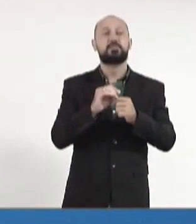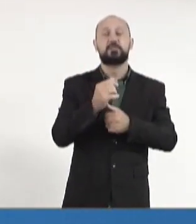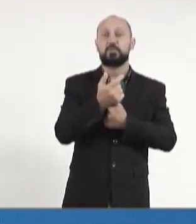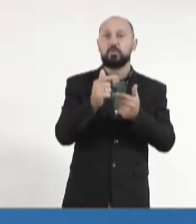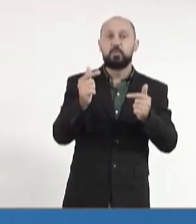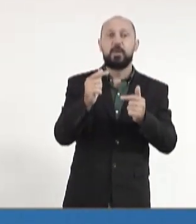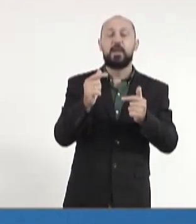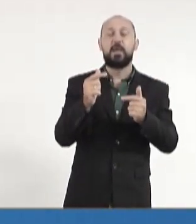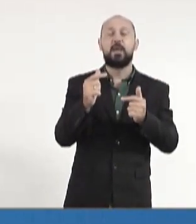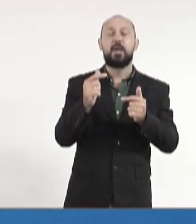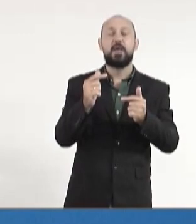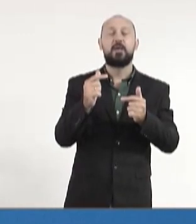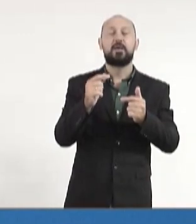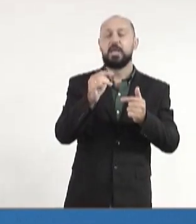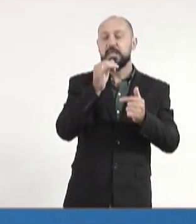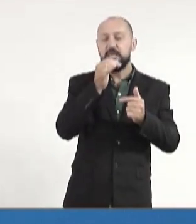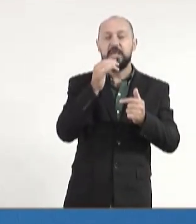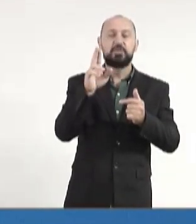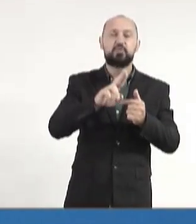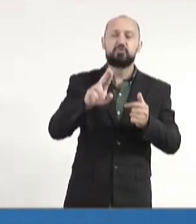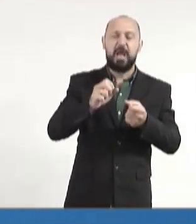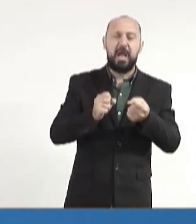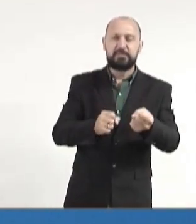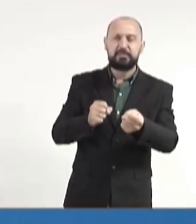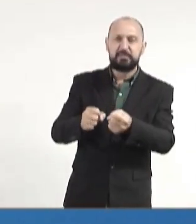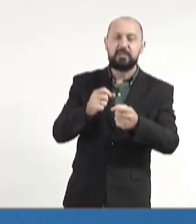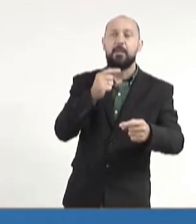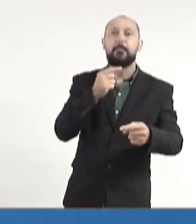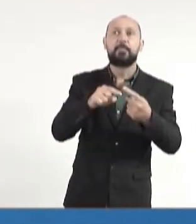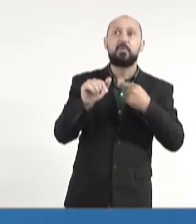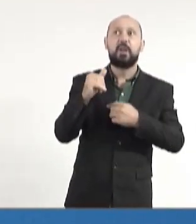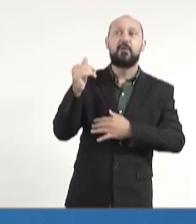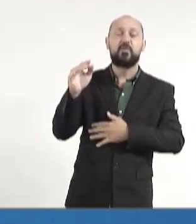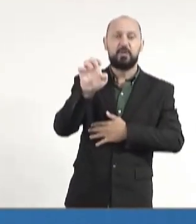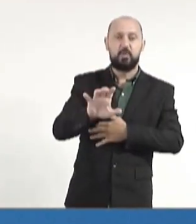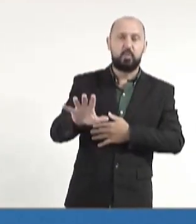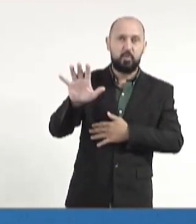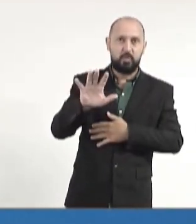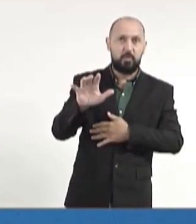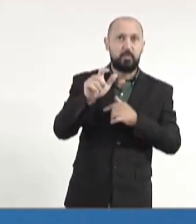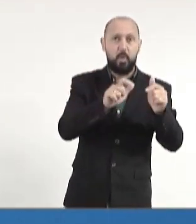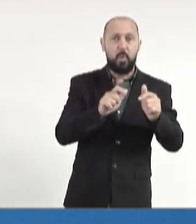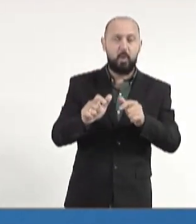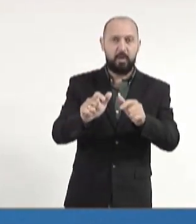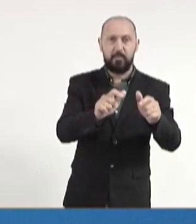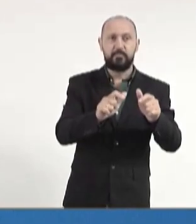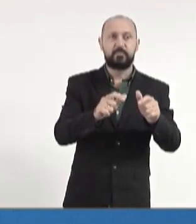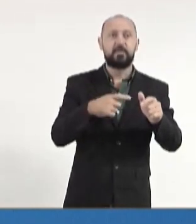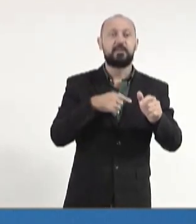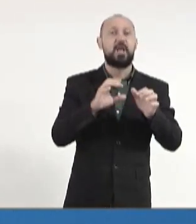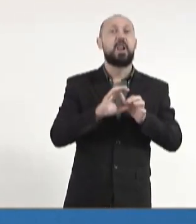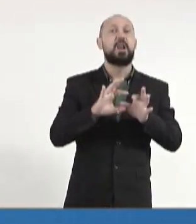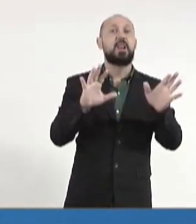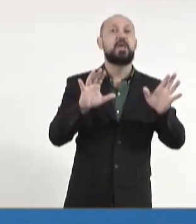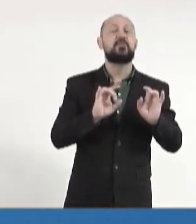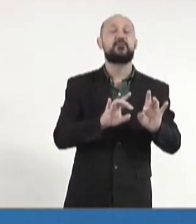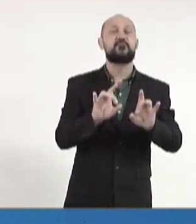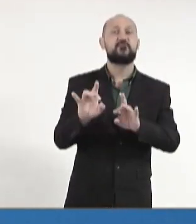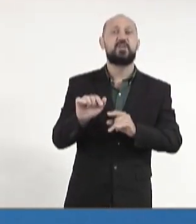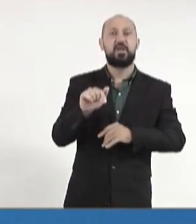para a substituição, disse o ministro Paulo Teixeira. O ministro da Secretaria-Geral,